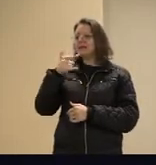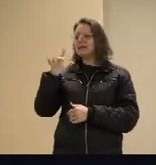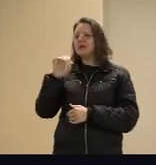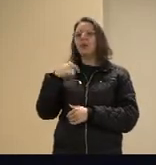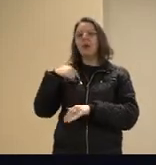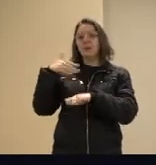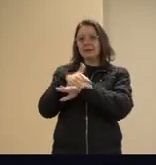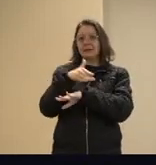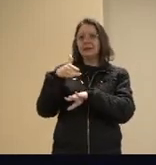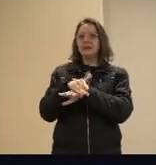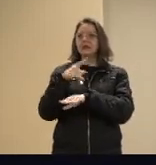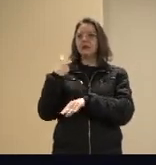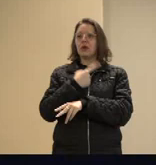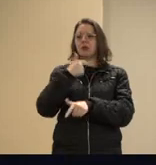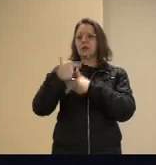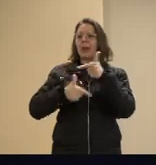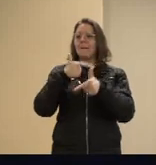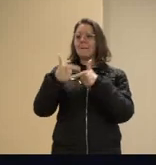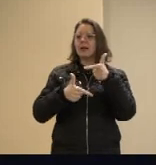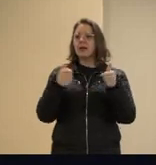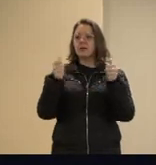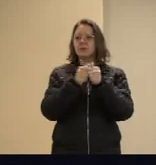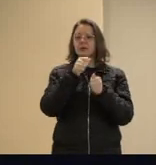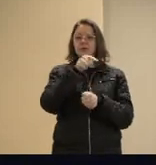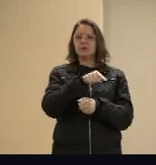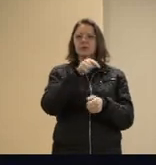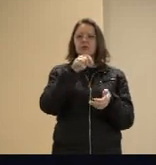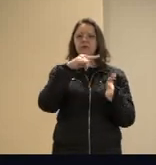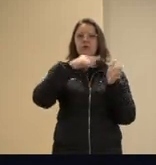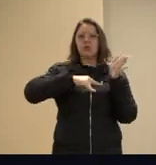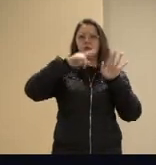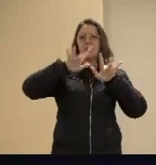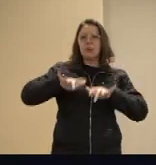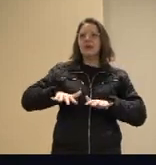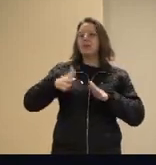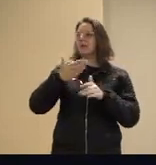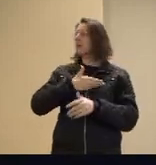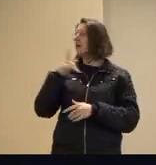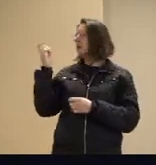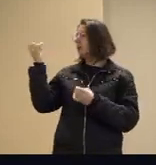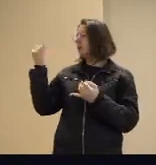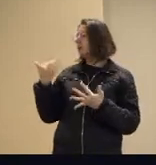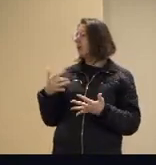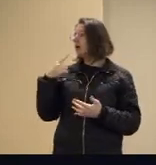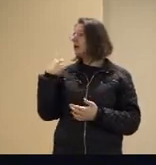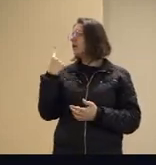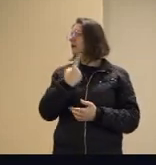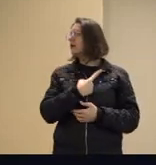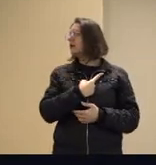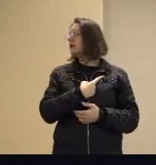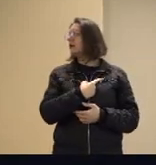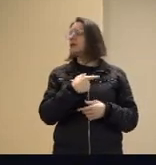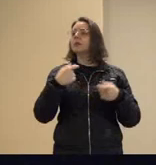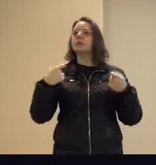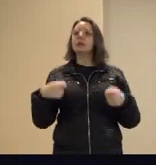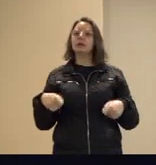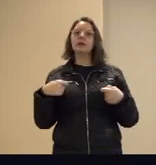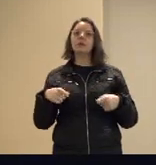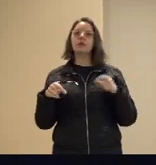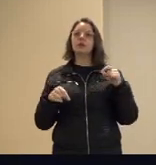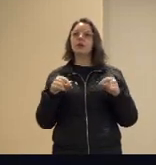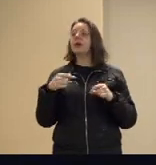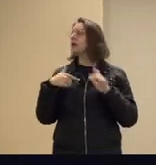nós trabalhamos essa dimensão desse documento que a colega vai falar, Nós dissemos o seguinte, e